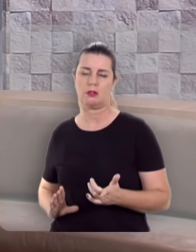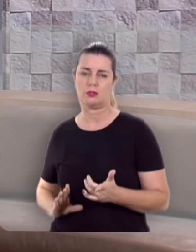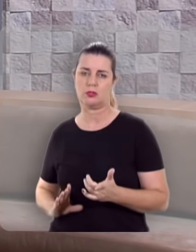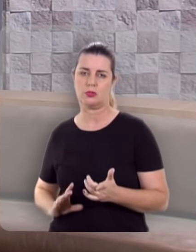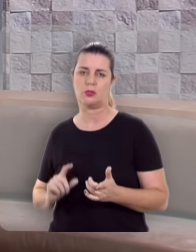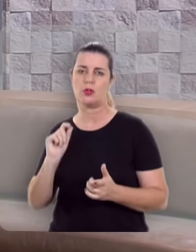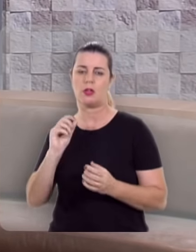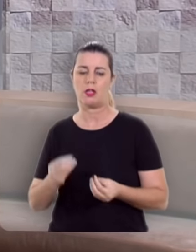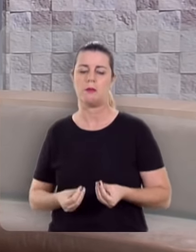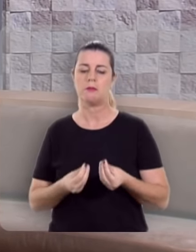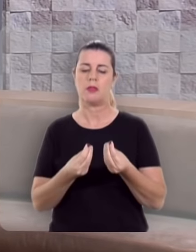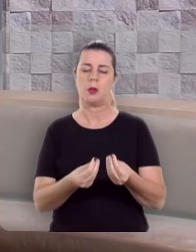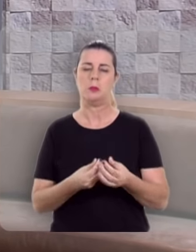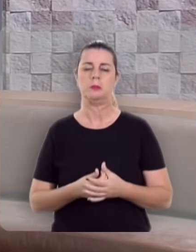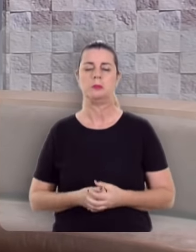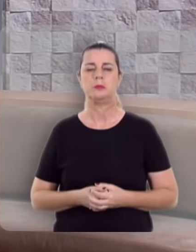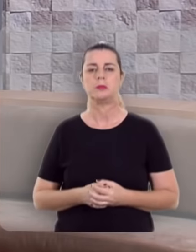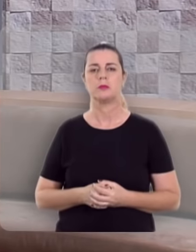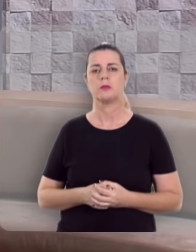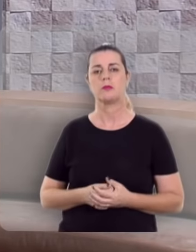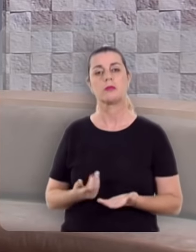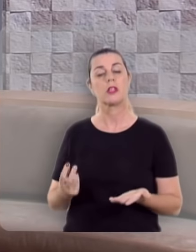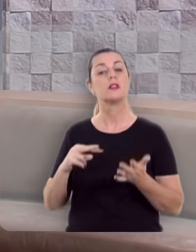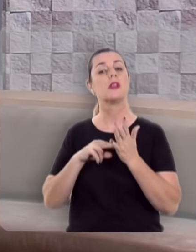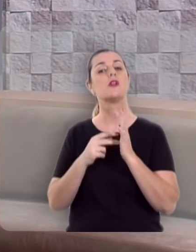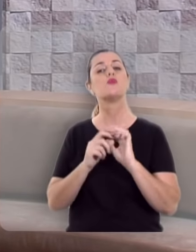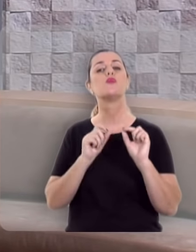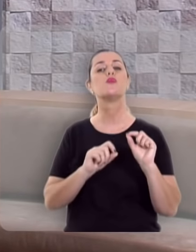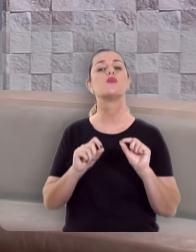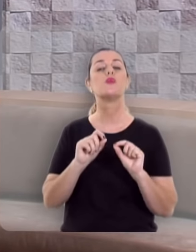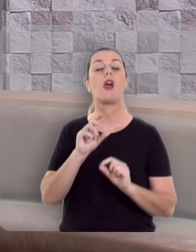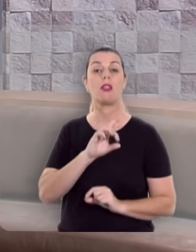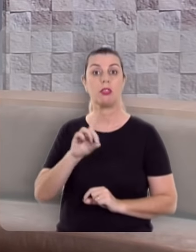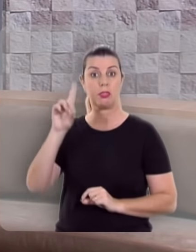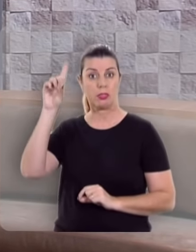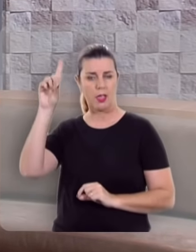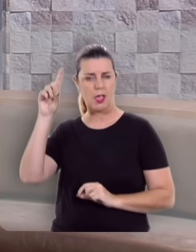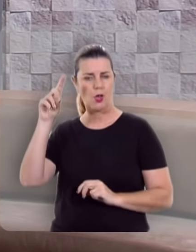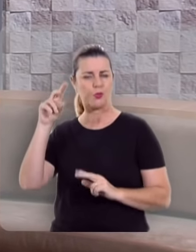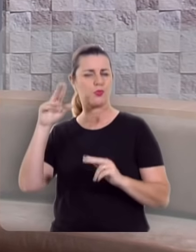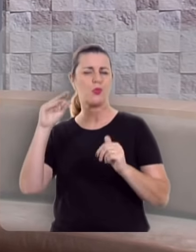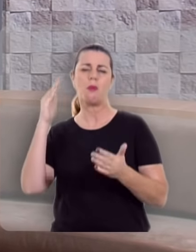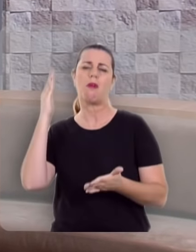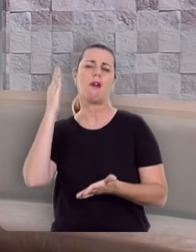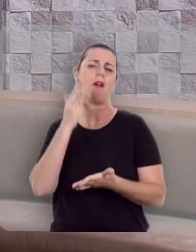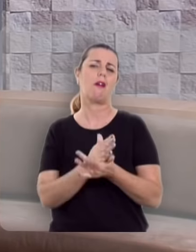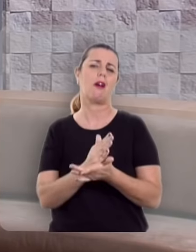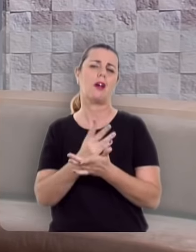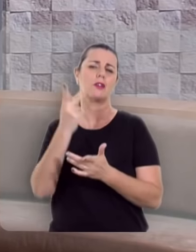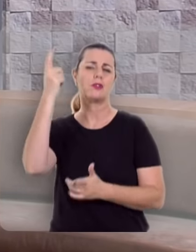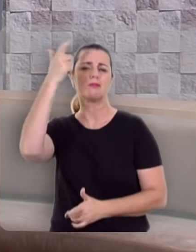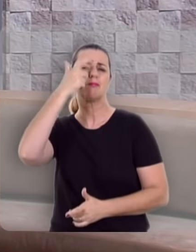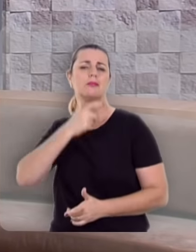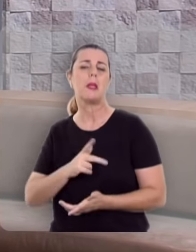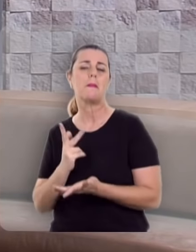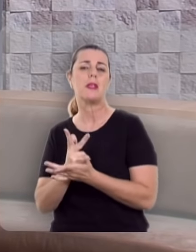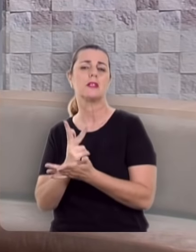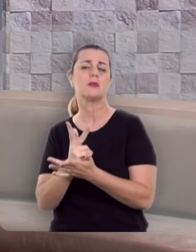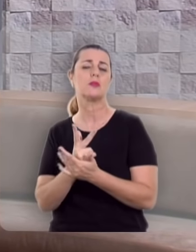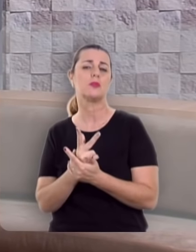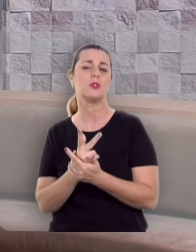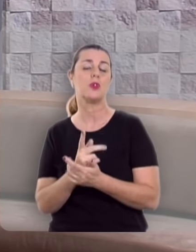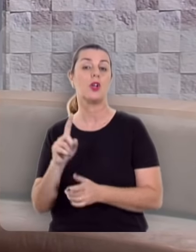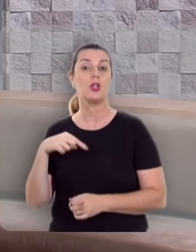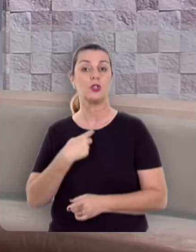eterna é esta: conhecer a Deus e a Jesus Cristo a quem Ele enviou. Em